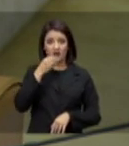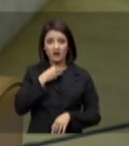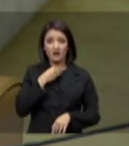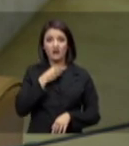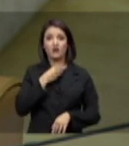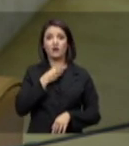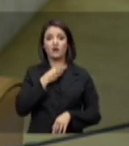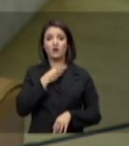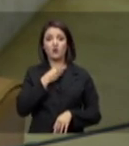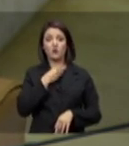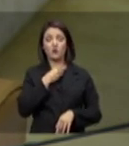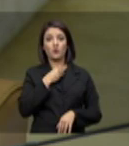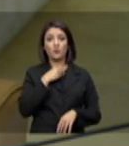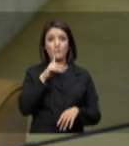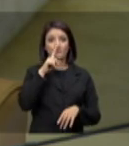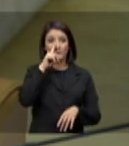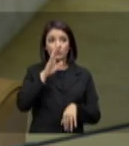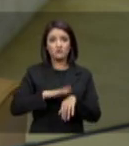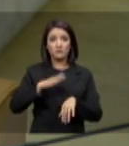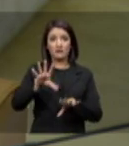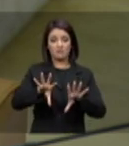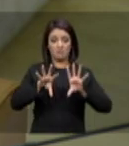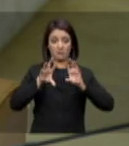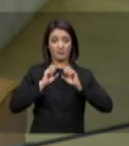convite 19